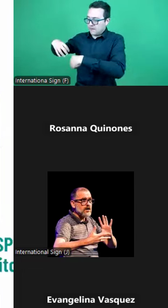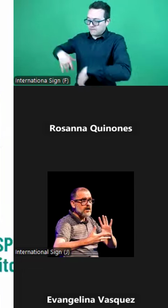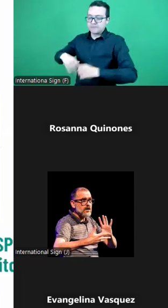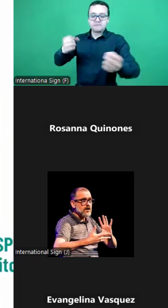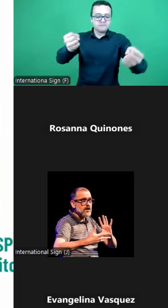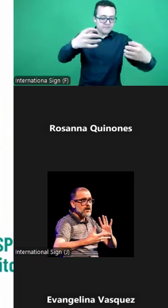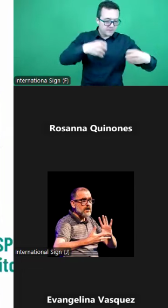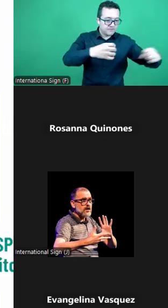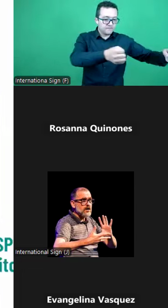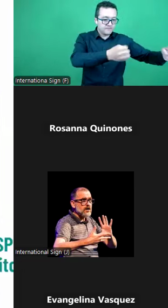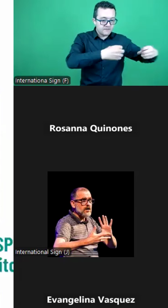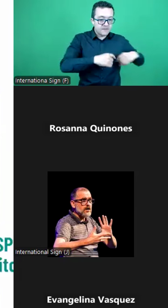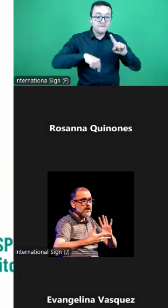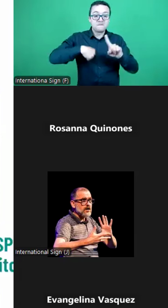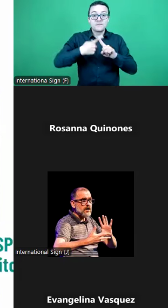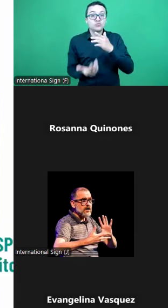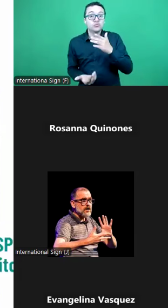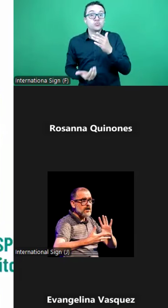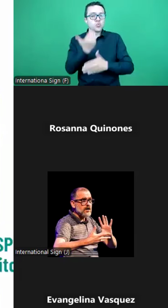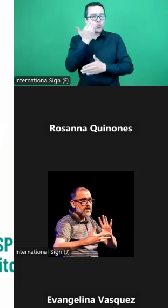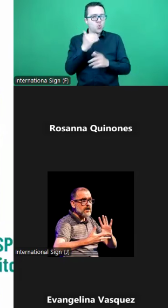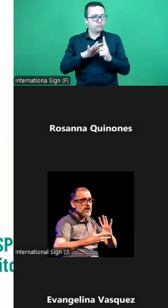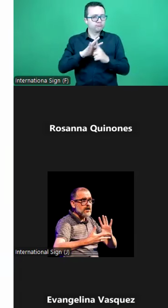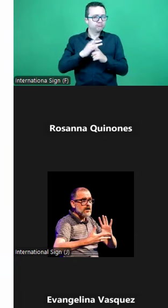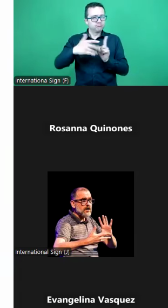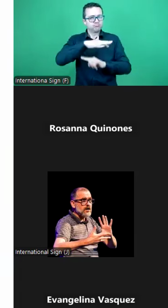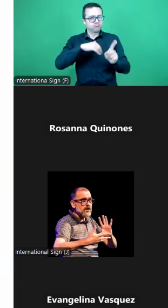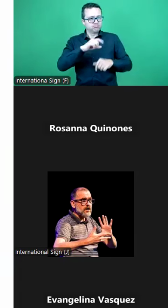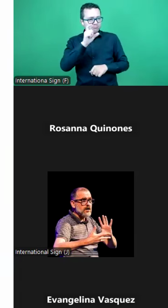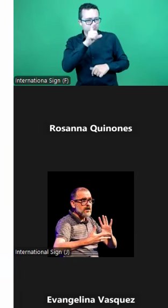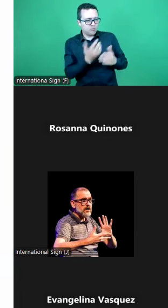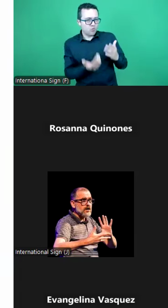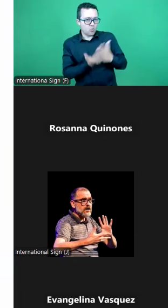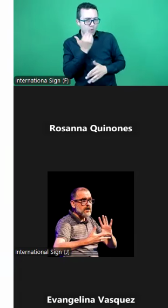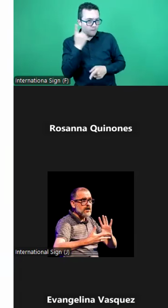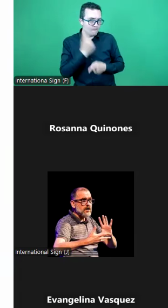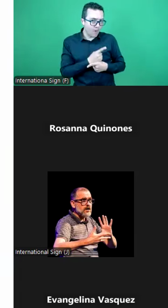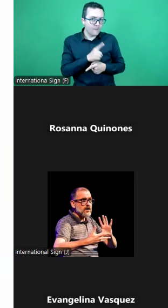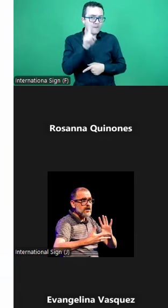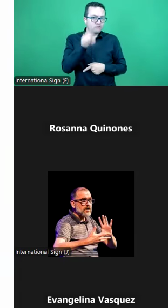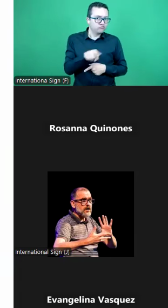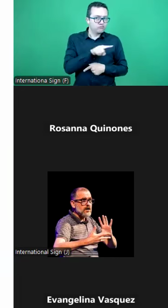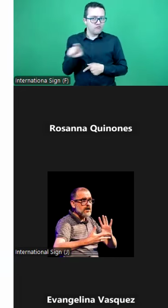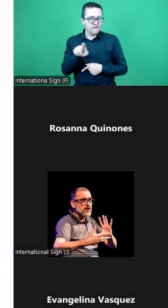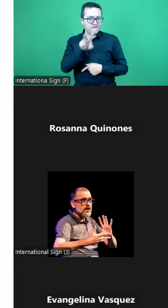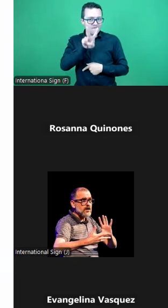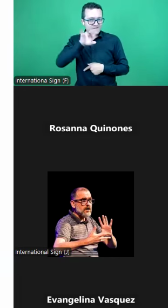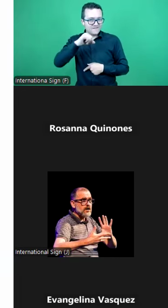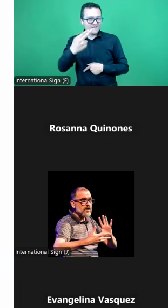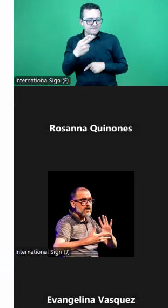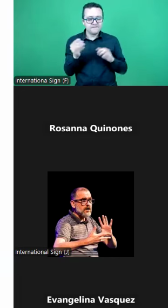implementadas. E lá, todos os casos novos eram enviados aos seus laboratórios. Quais eram